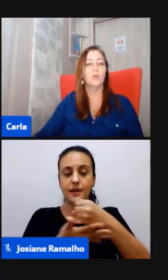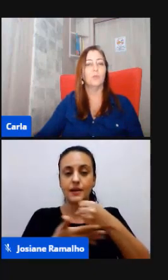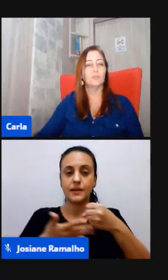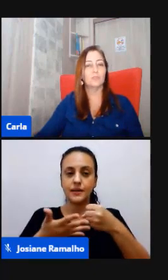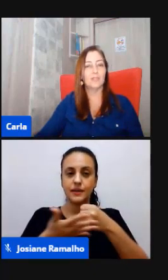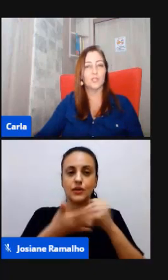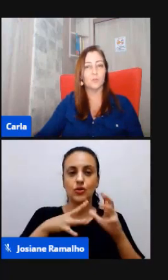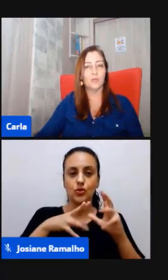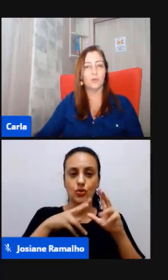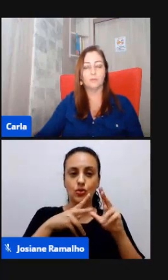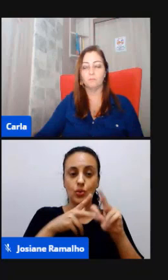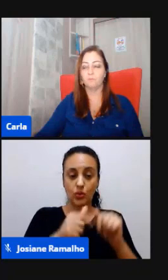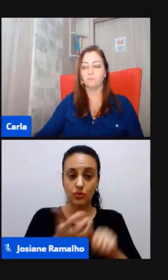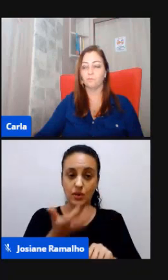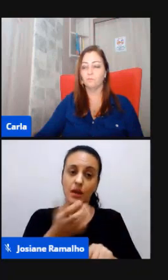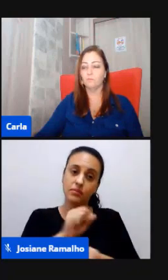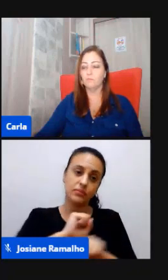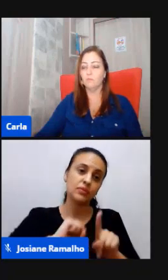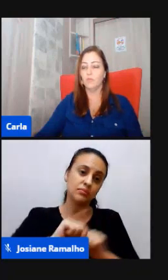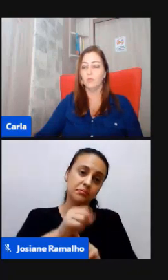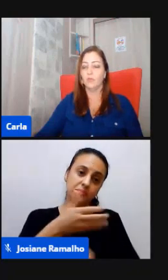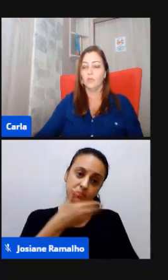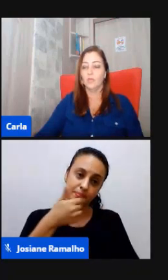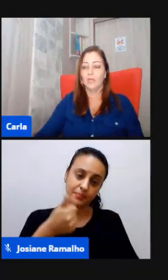né, uma sociedade melhor.